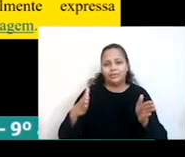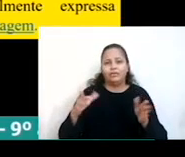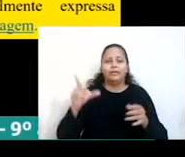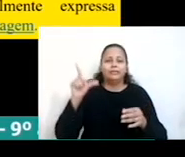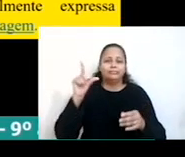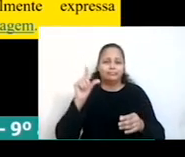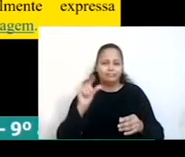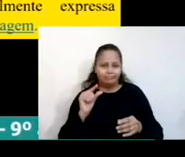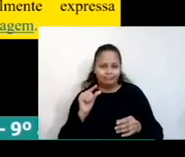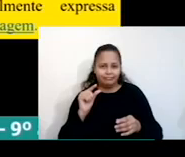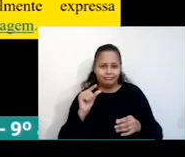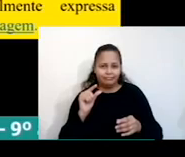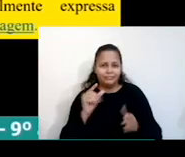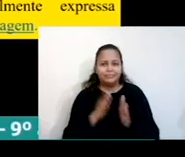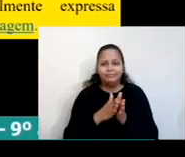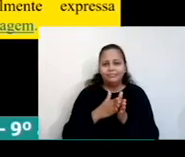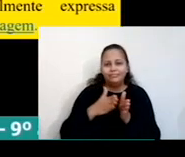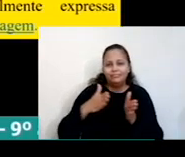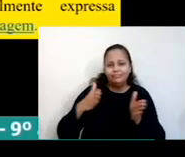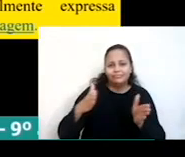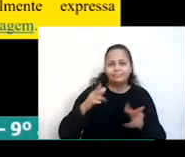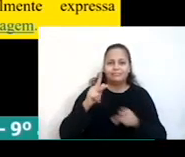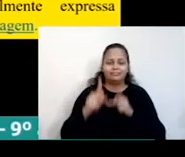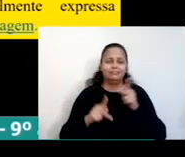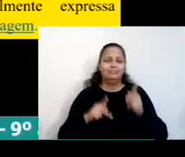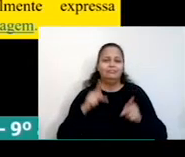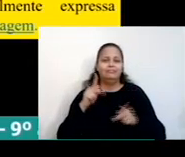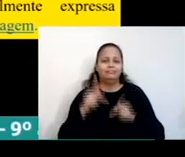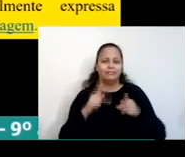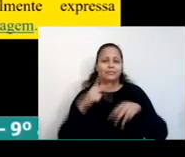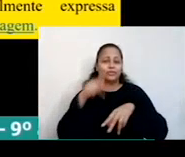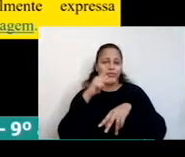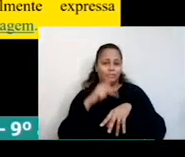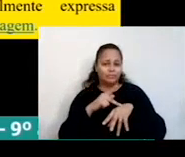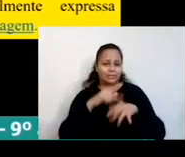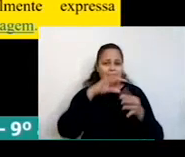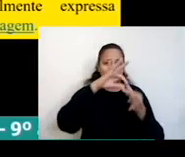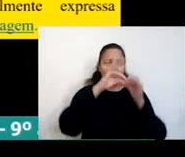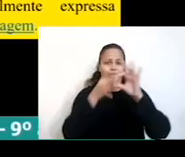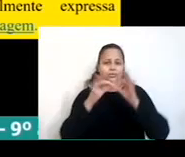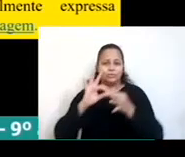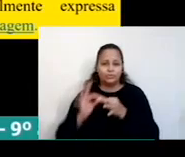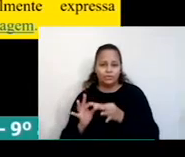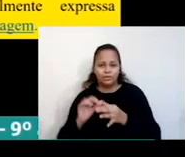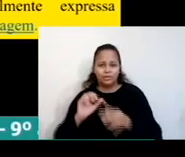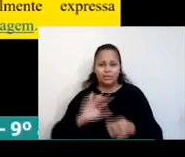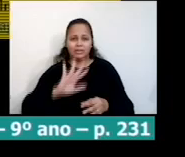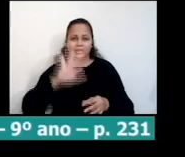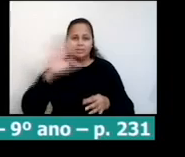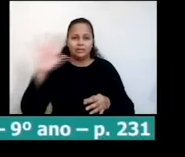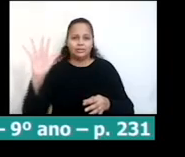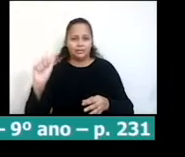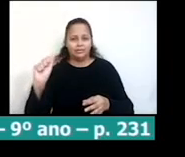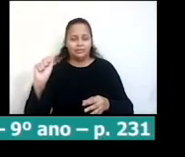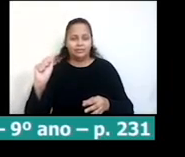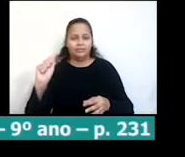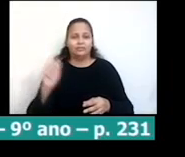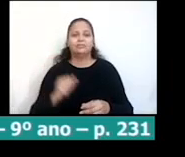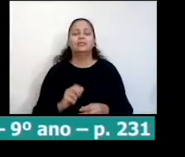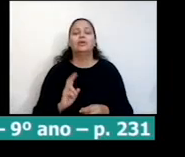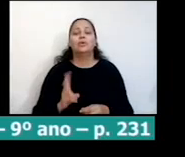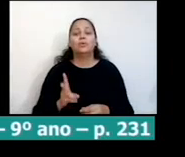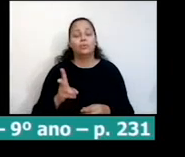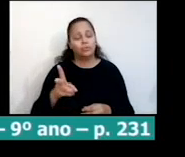acontece aí o declínio do crescimento vegetativo na maior parte dos países, né, do continente asiático, certo? Continuando